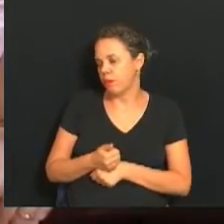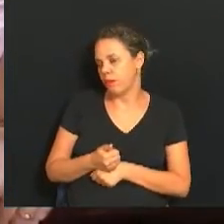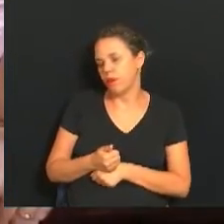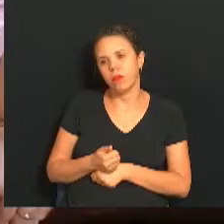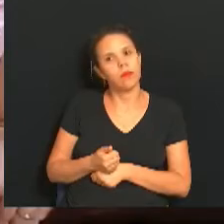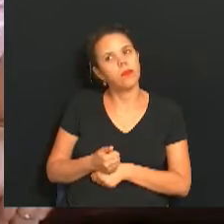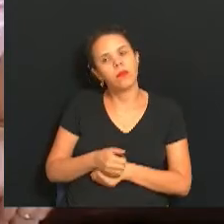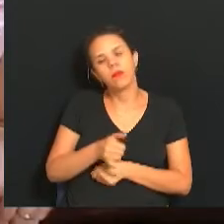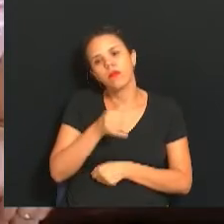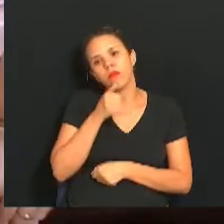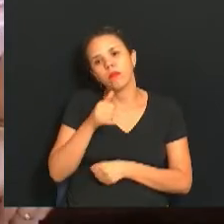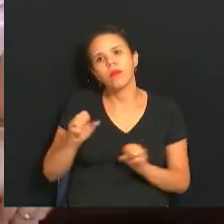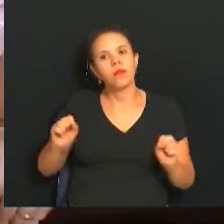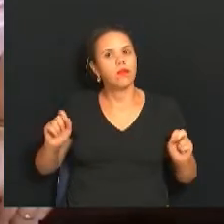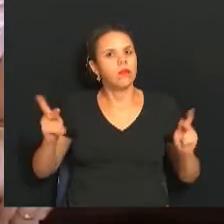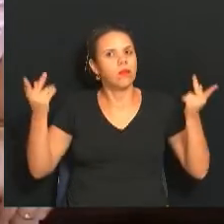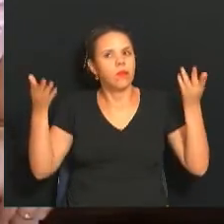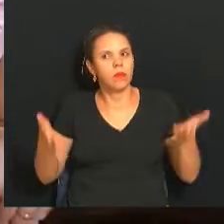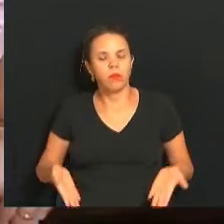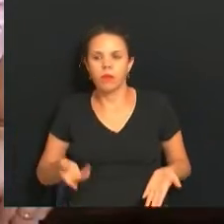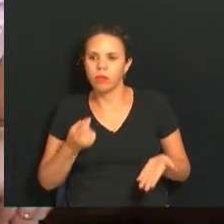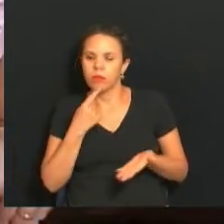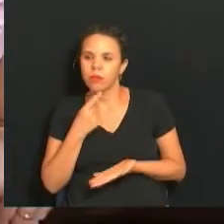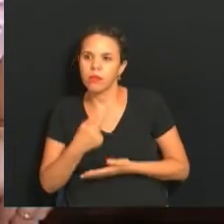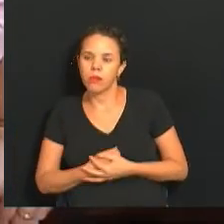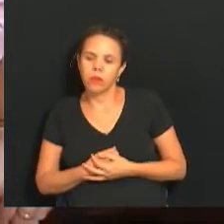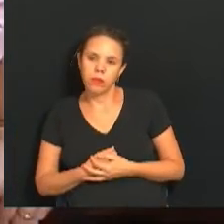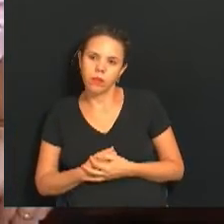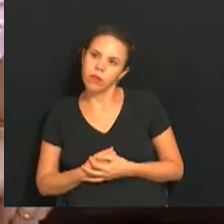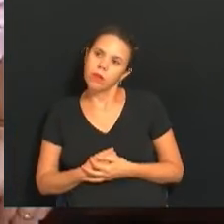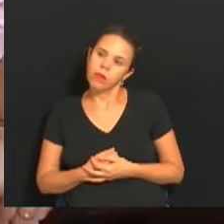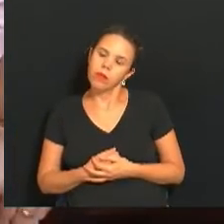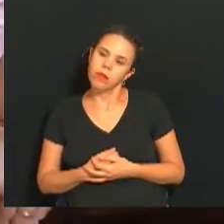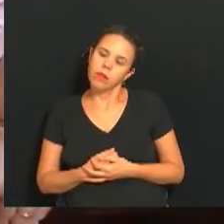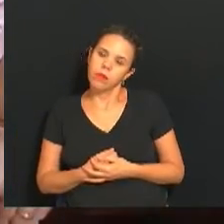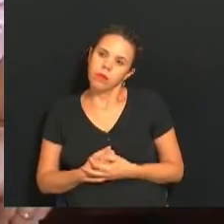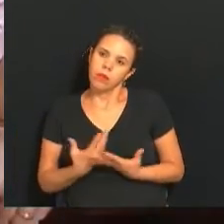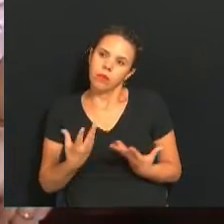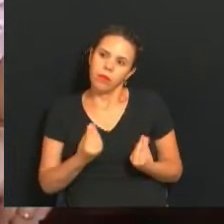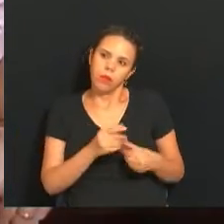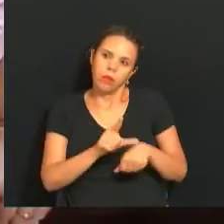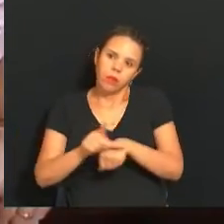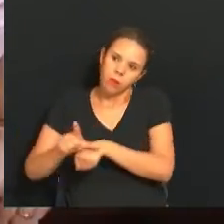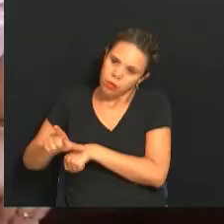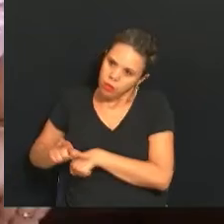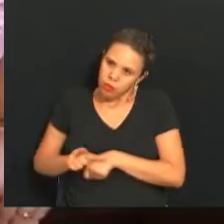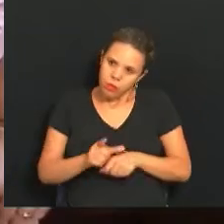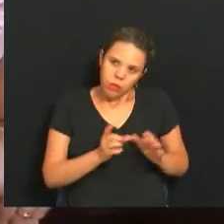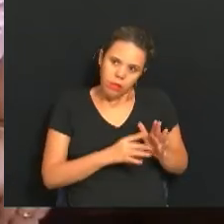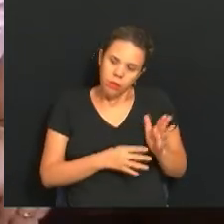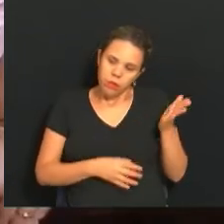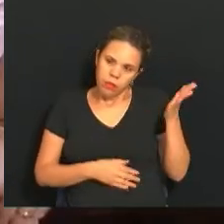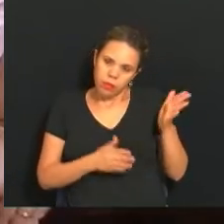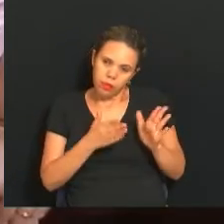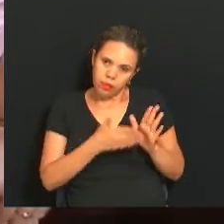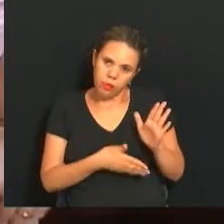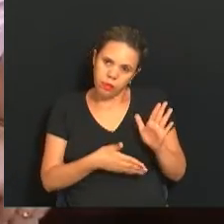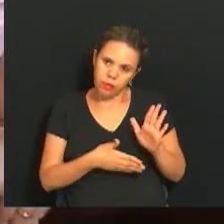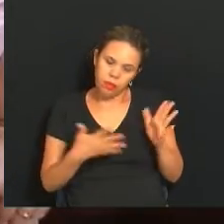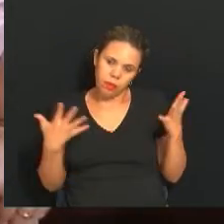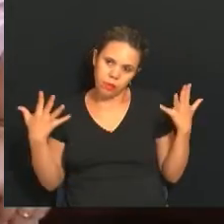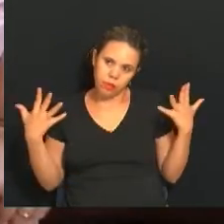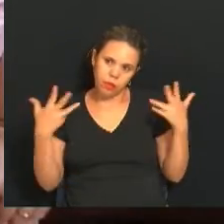por exemplo, está num shopping aqui em Campinas, né? Com muitas lojas, muitas vitrines